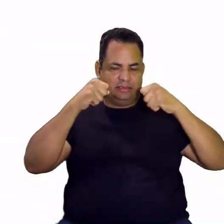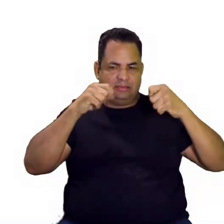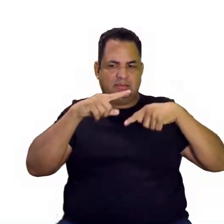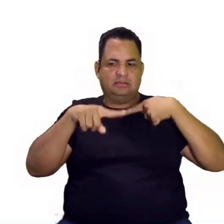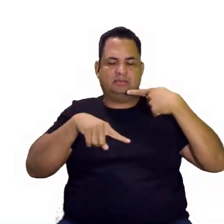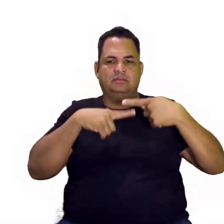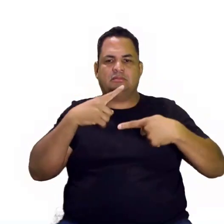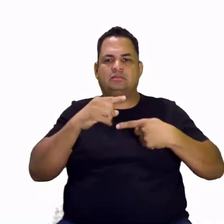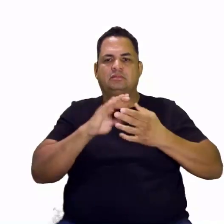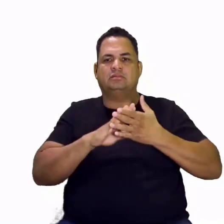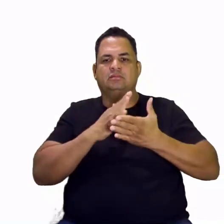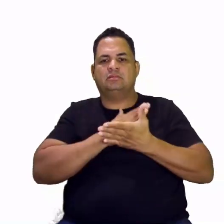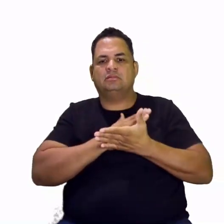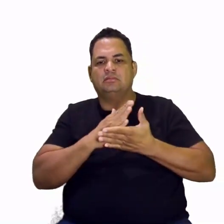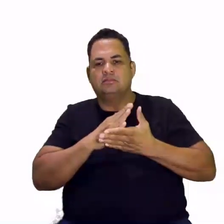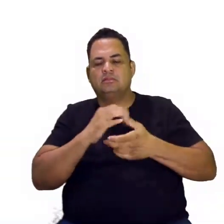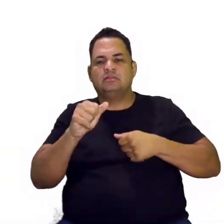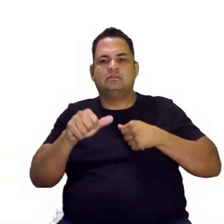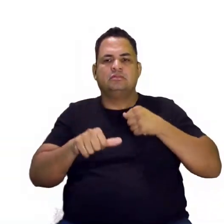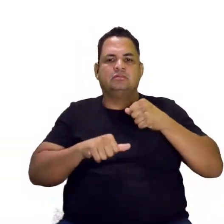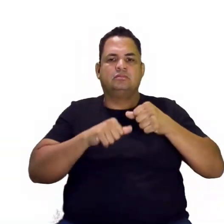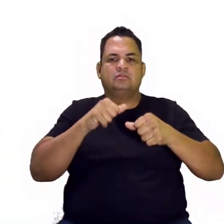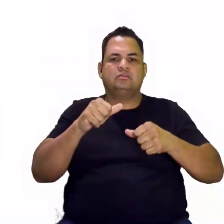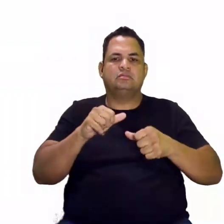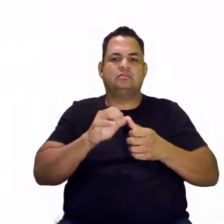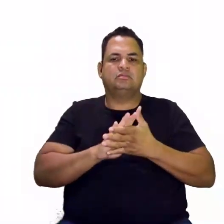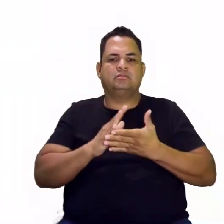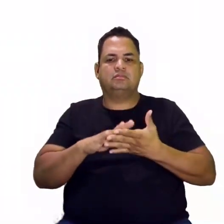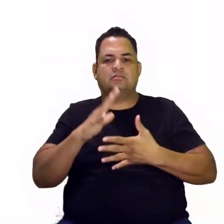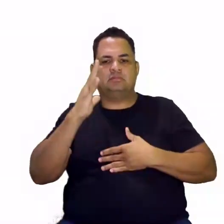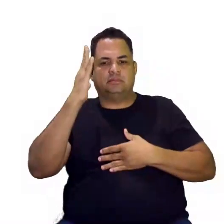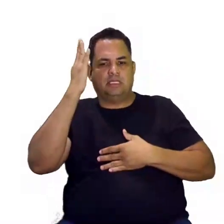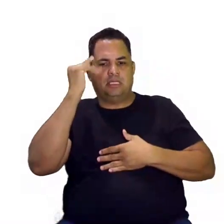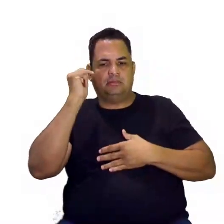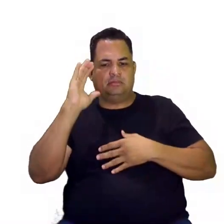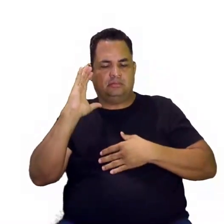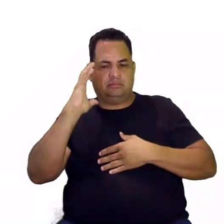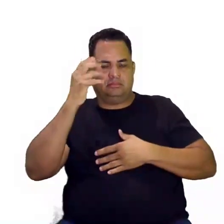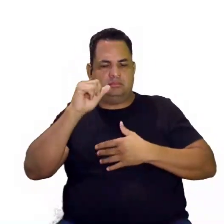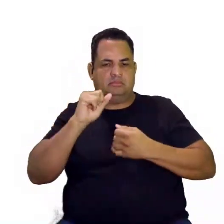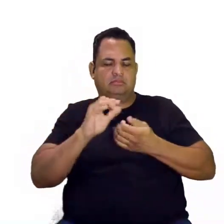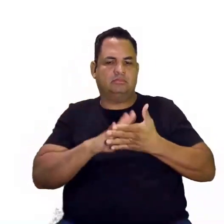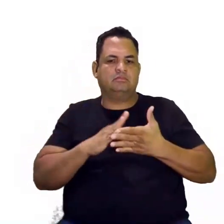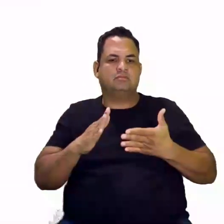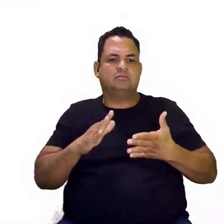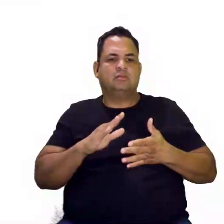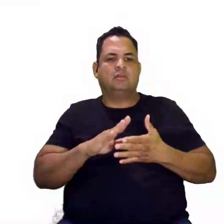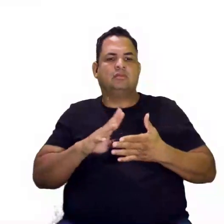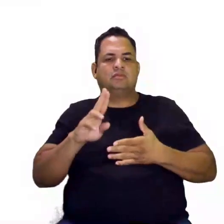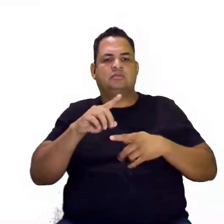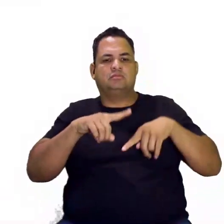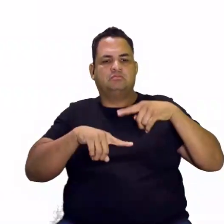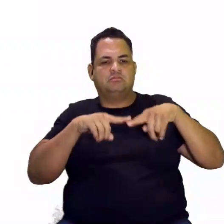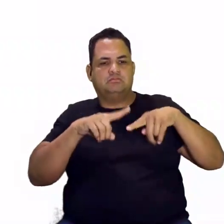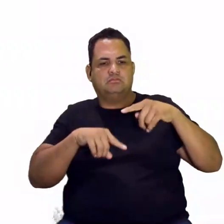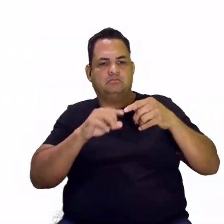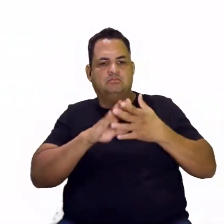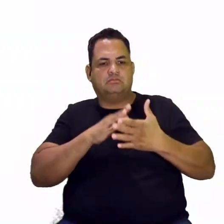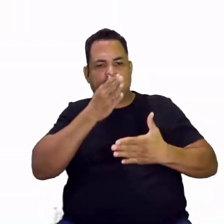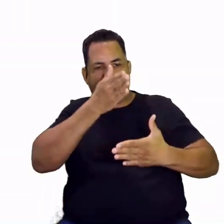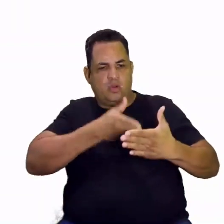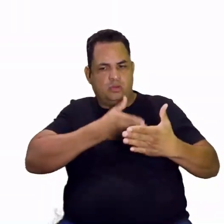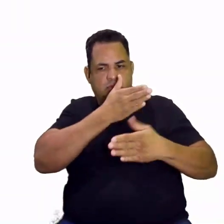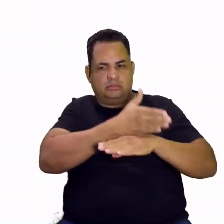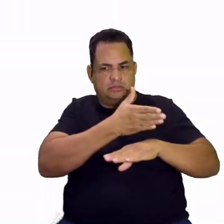um tempo que eles foram começando a se tornar hábeis na capacidade de fazer utensílios para rasgar,